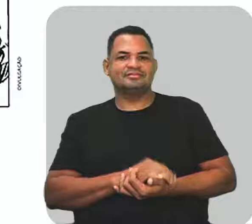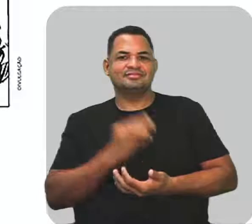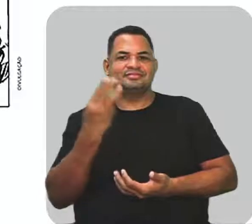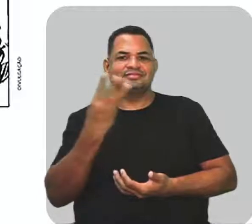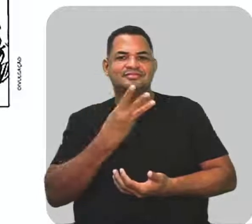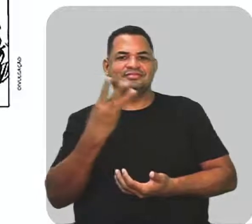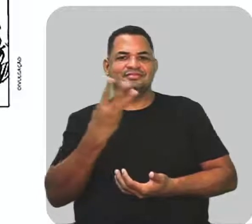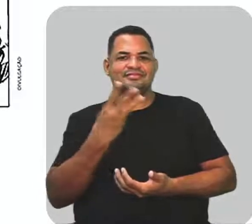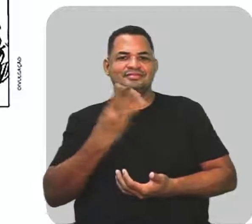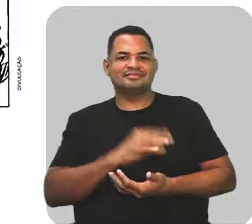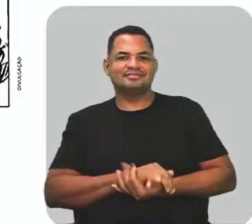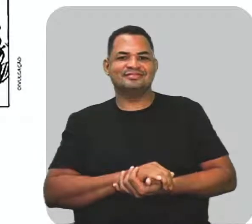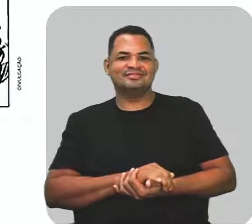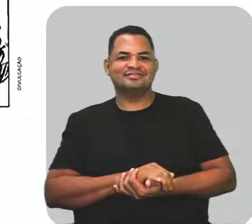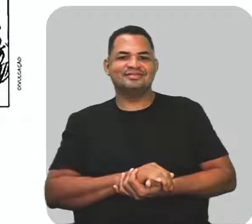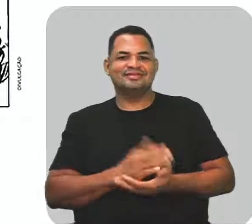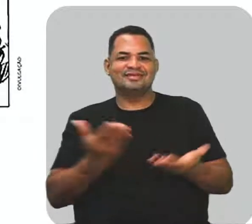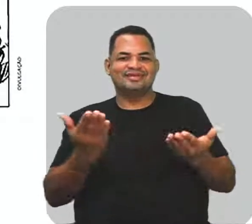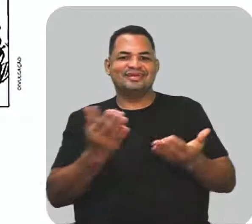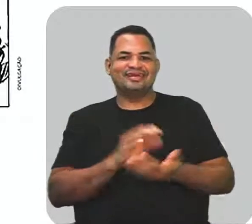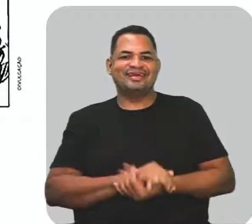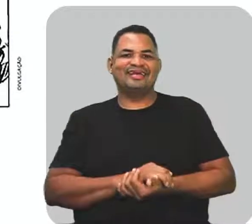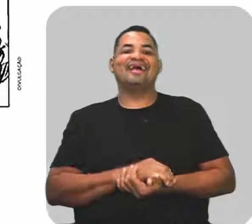Terceiro quadro,